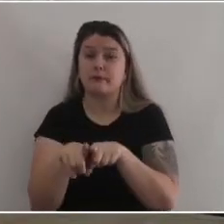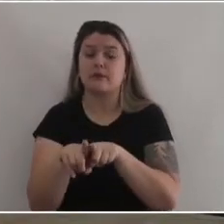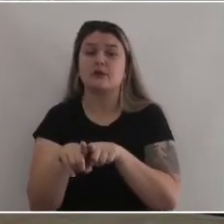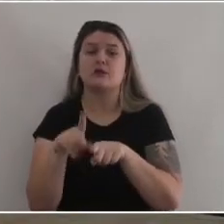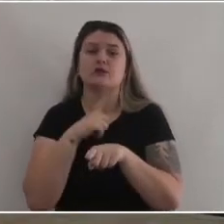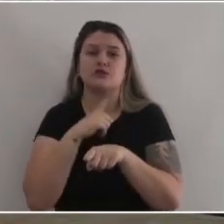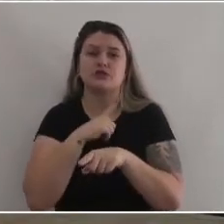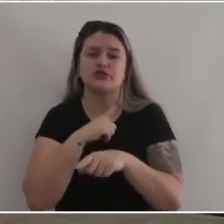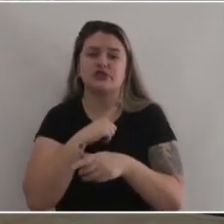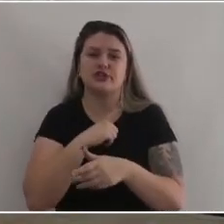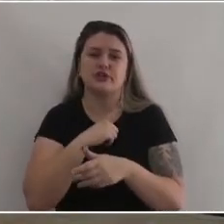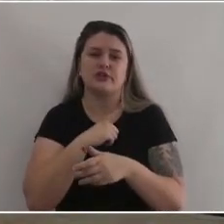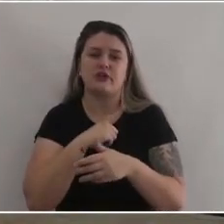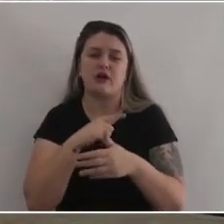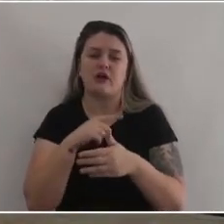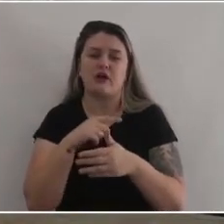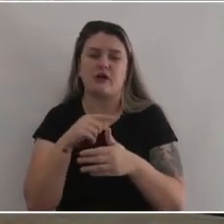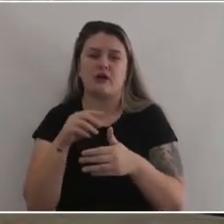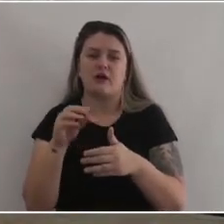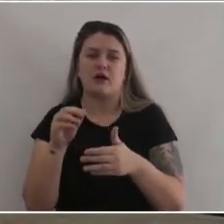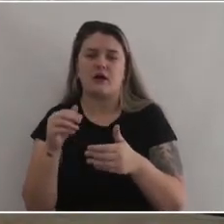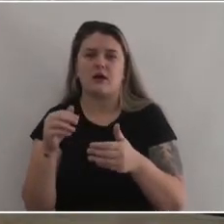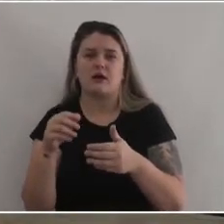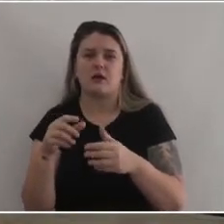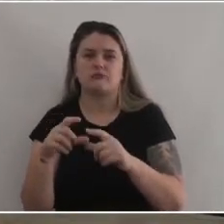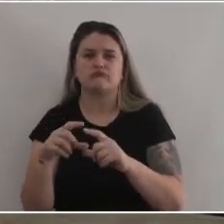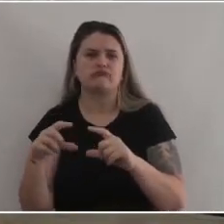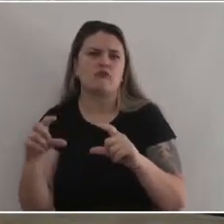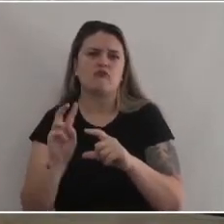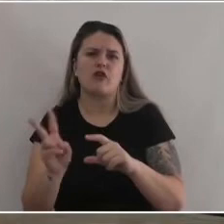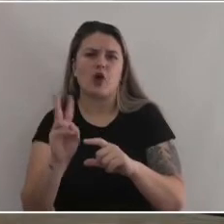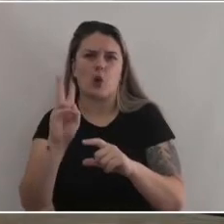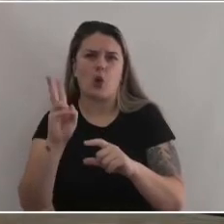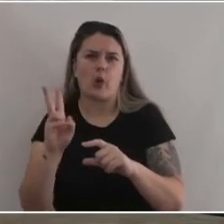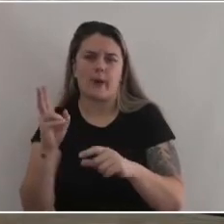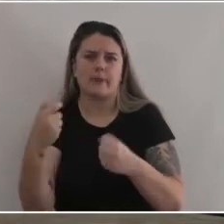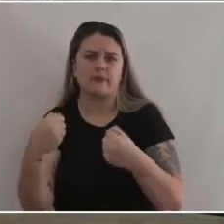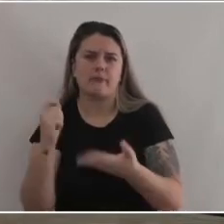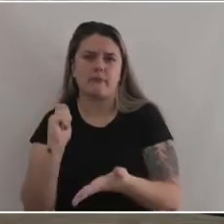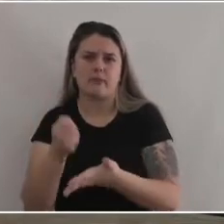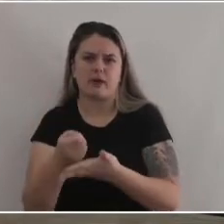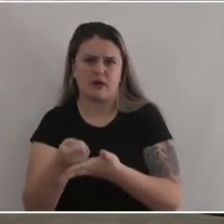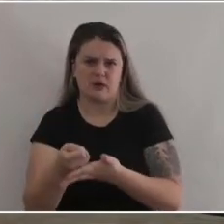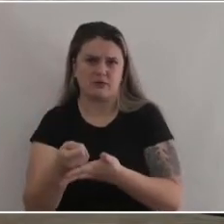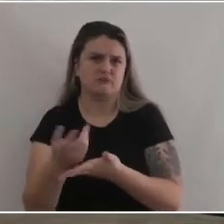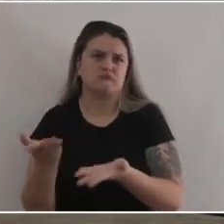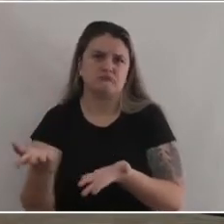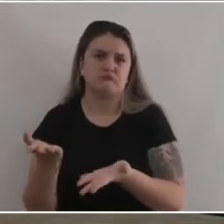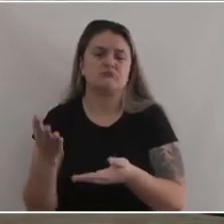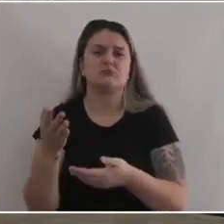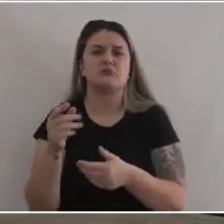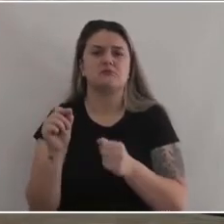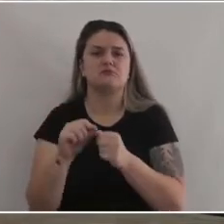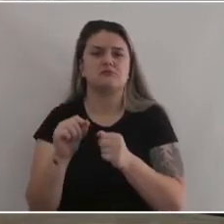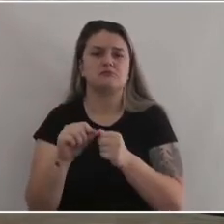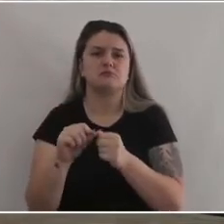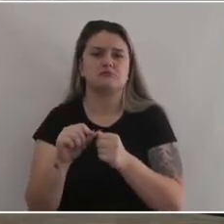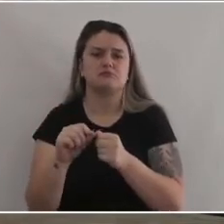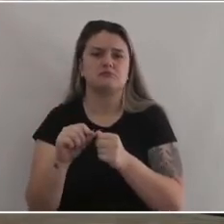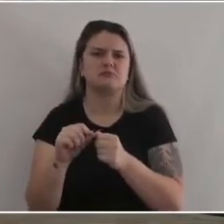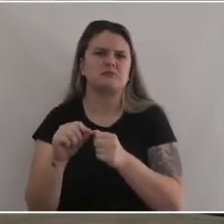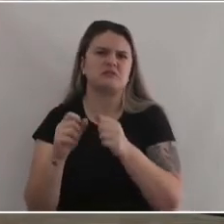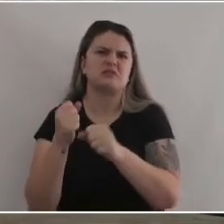de 746.000, referente a uma operação de crédito que foi feita